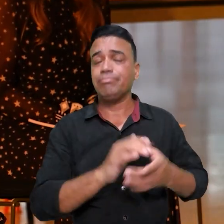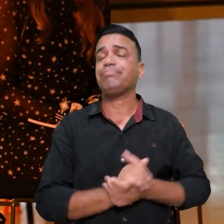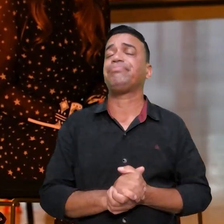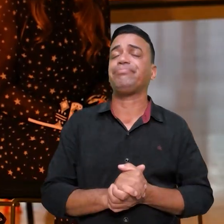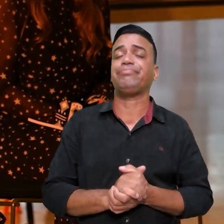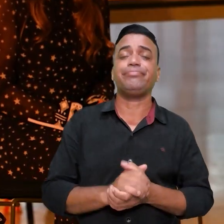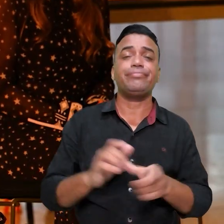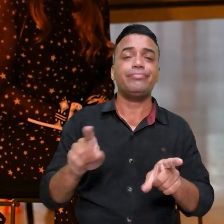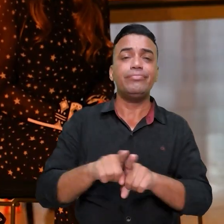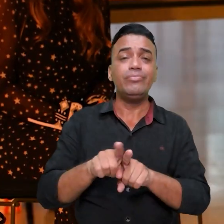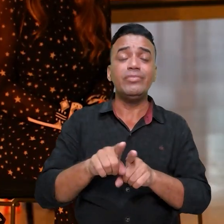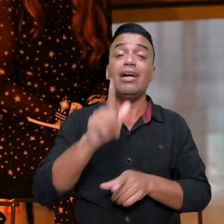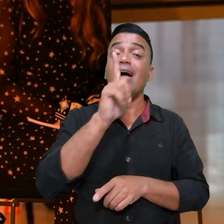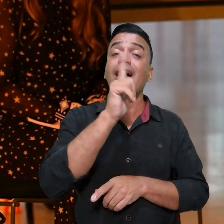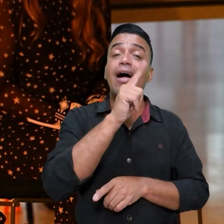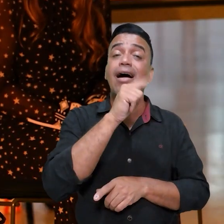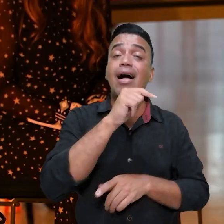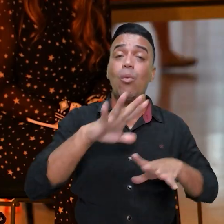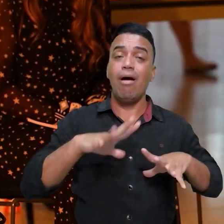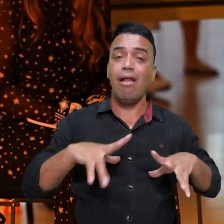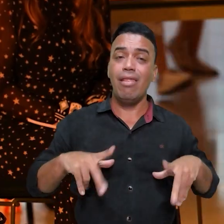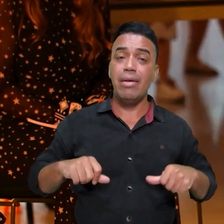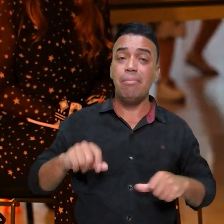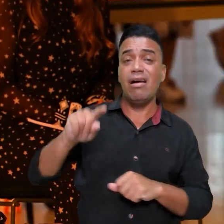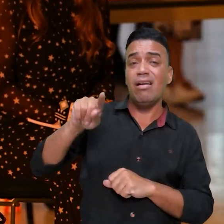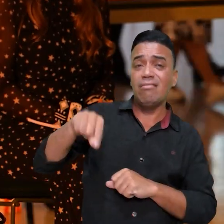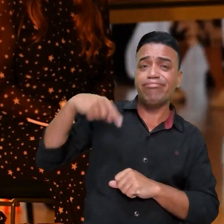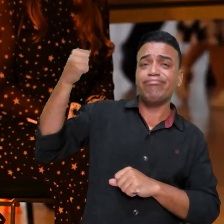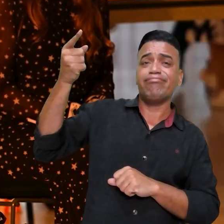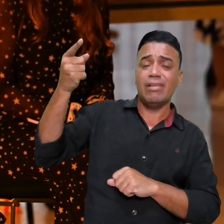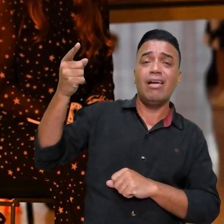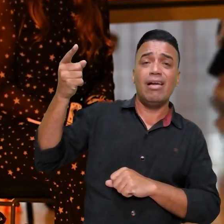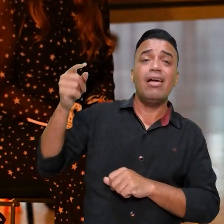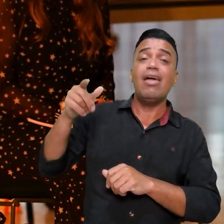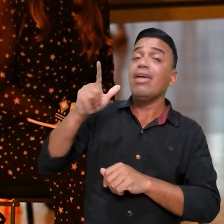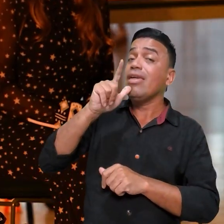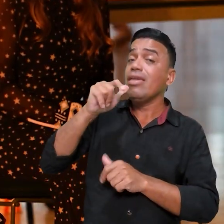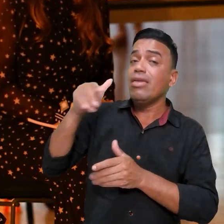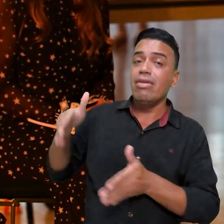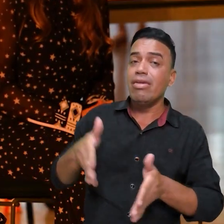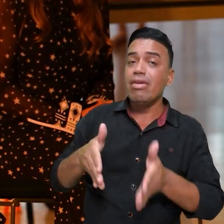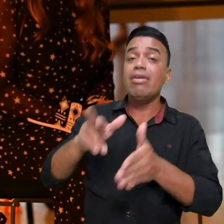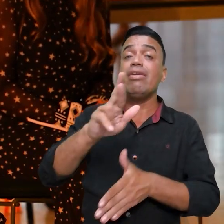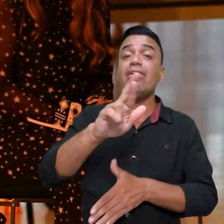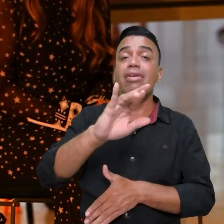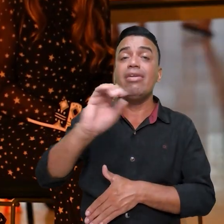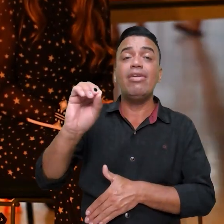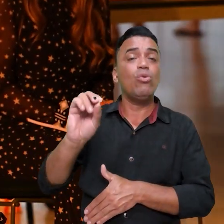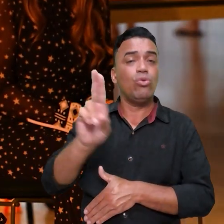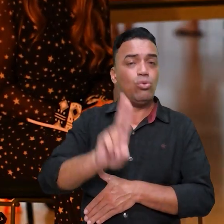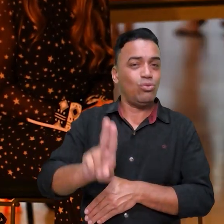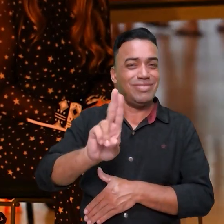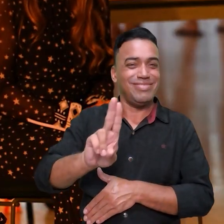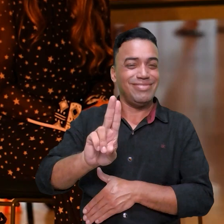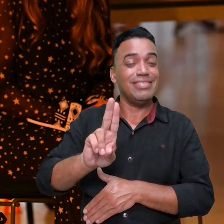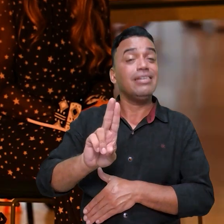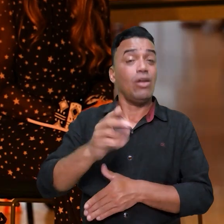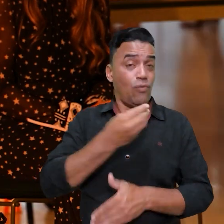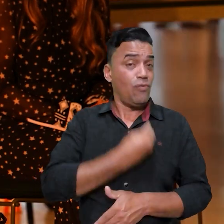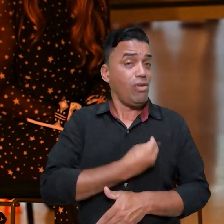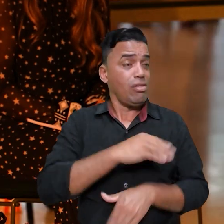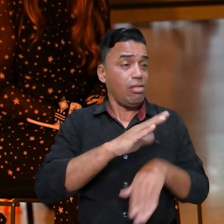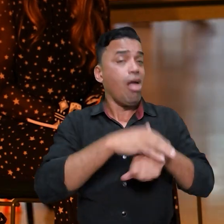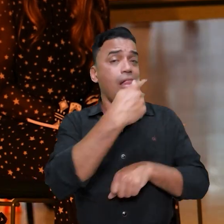e ele tinha como buscar água potável do outro lado assim de um braço de rio que tinha, ele pegava a água potável que ele mesmo usava, e a vida dele era